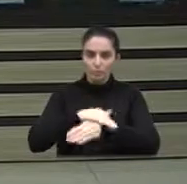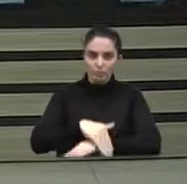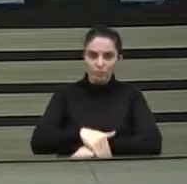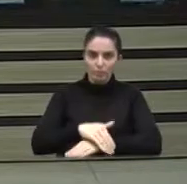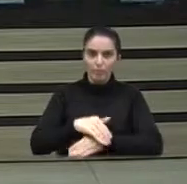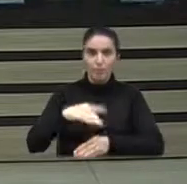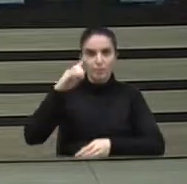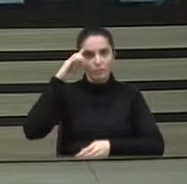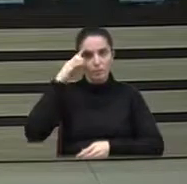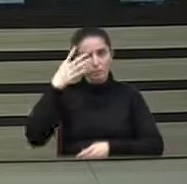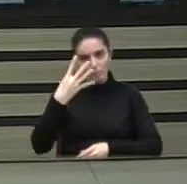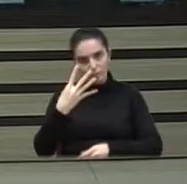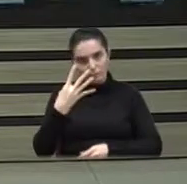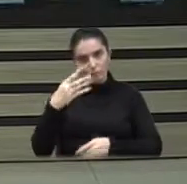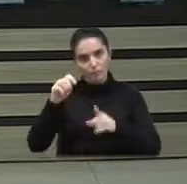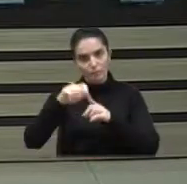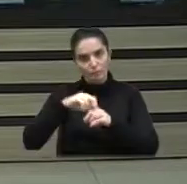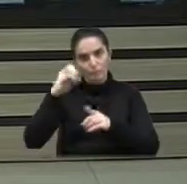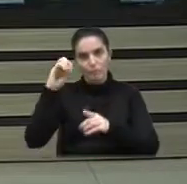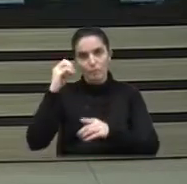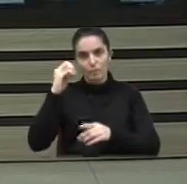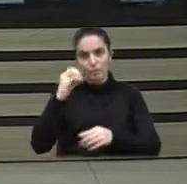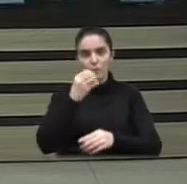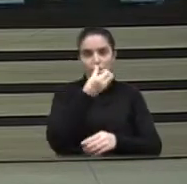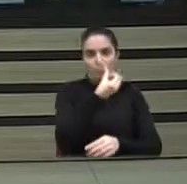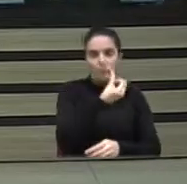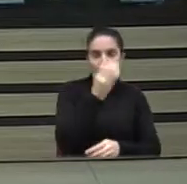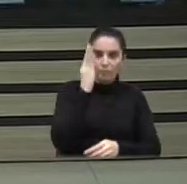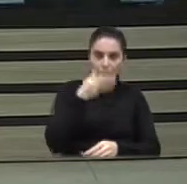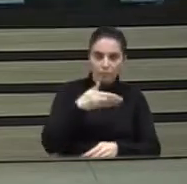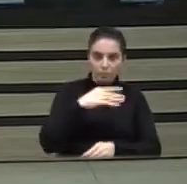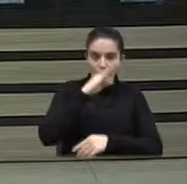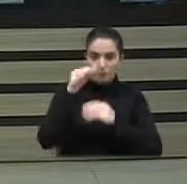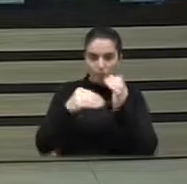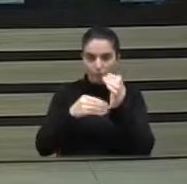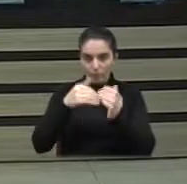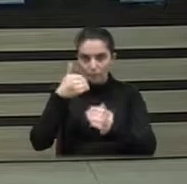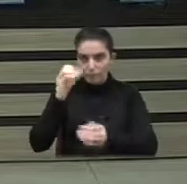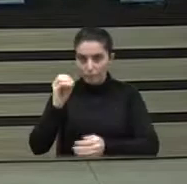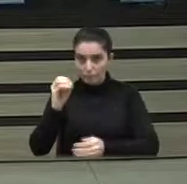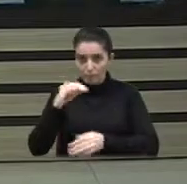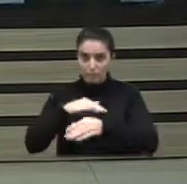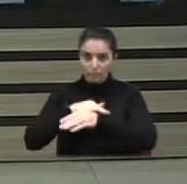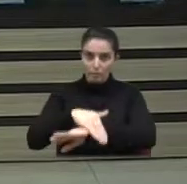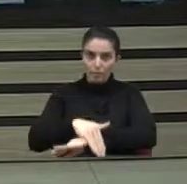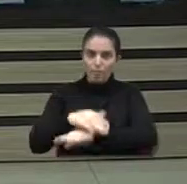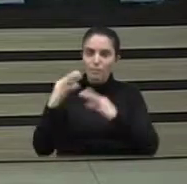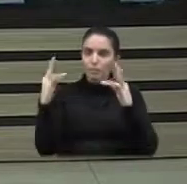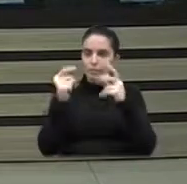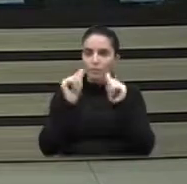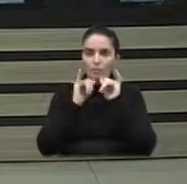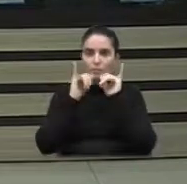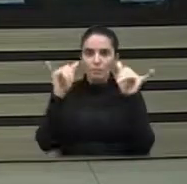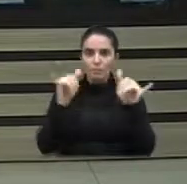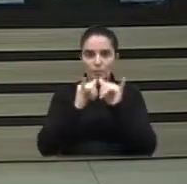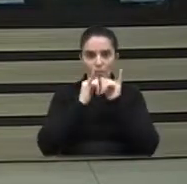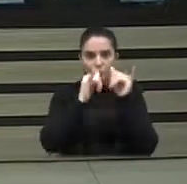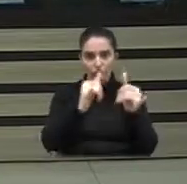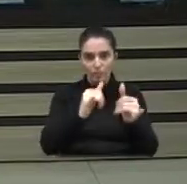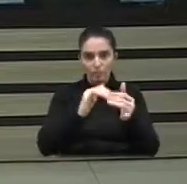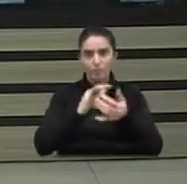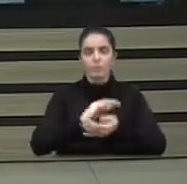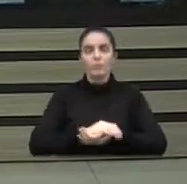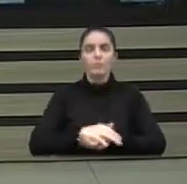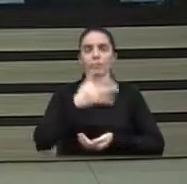de outubro, das 6h30 às 10 da noite. Então é importante que todos divulguem também, para que venham